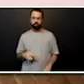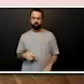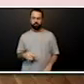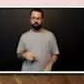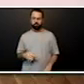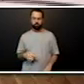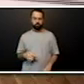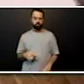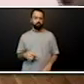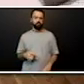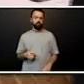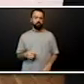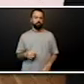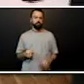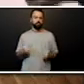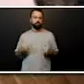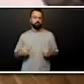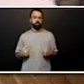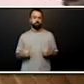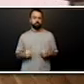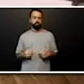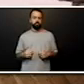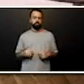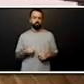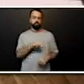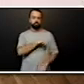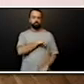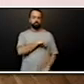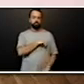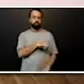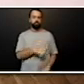ele pode ser número.